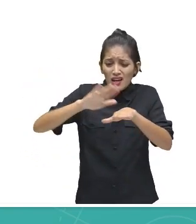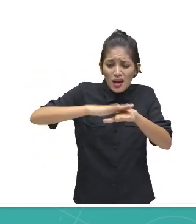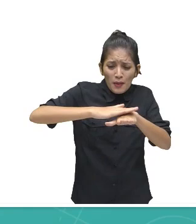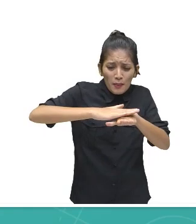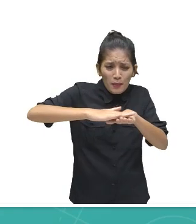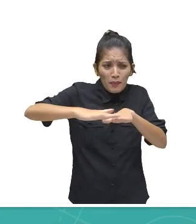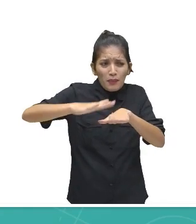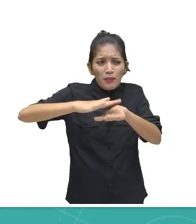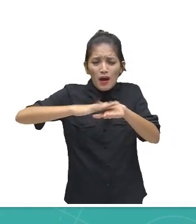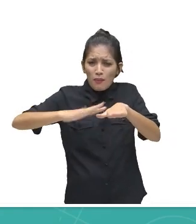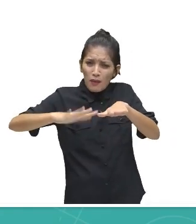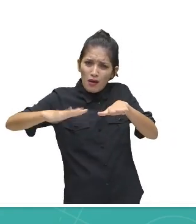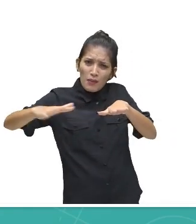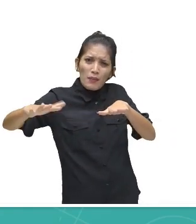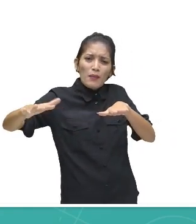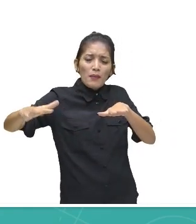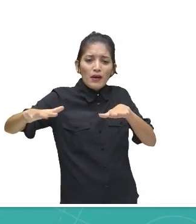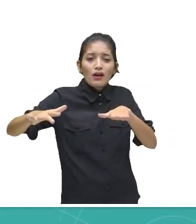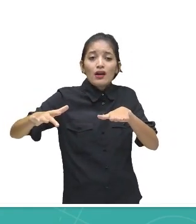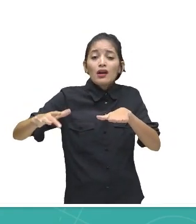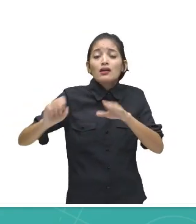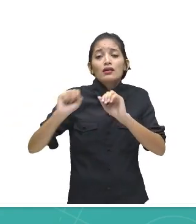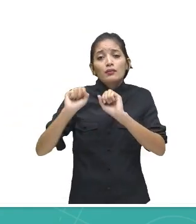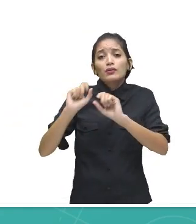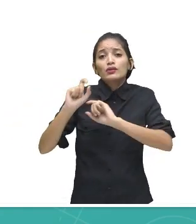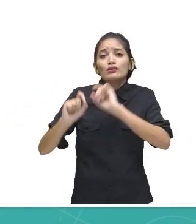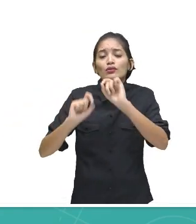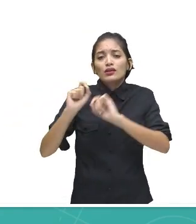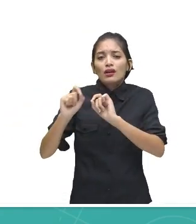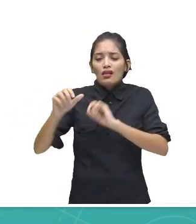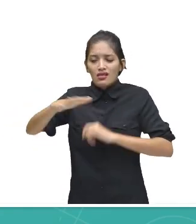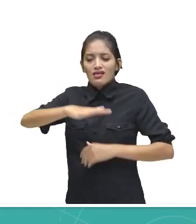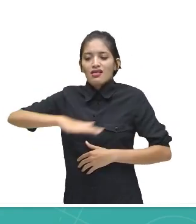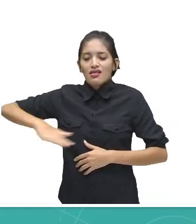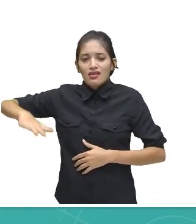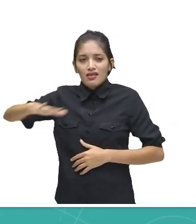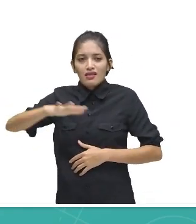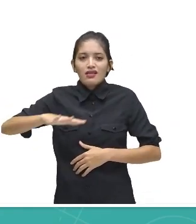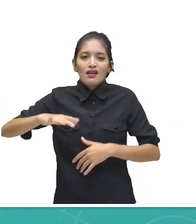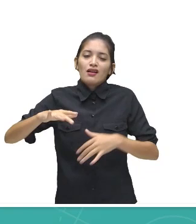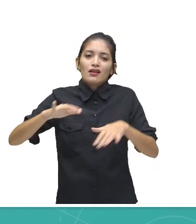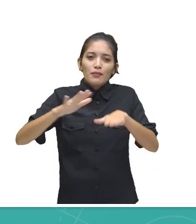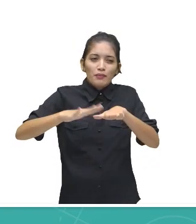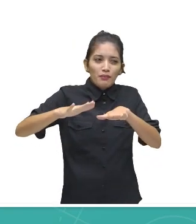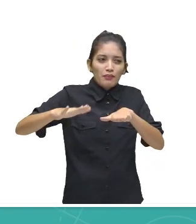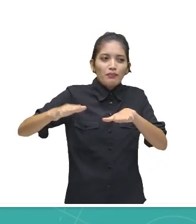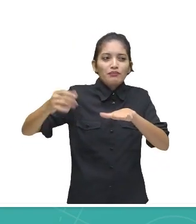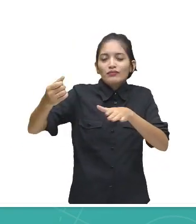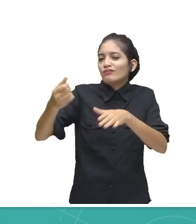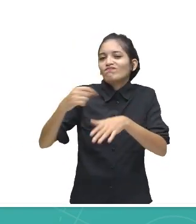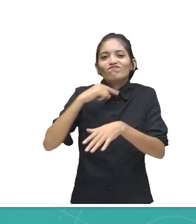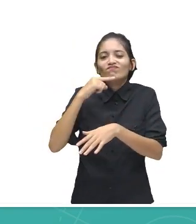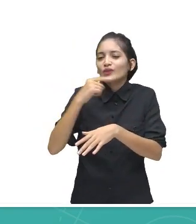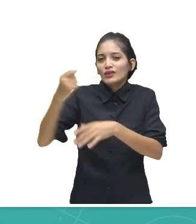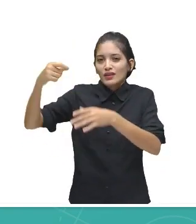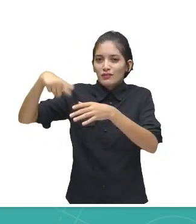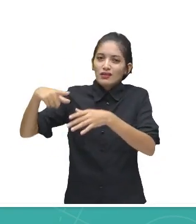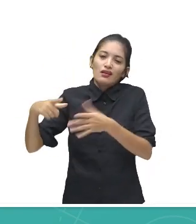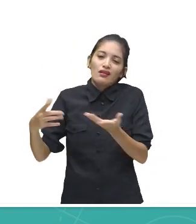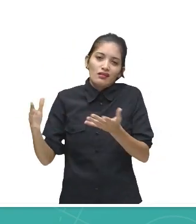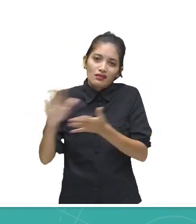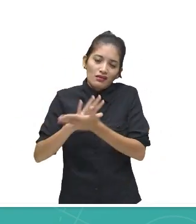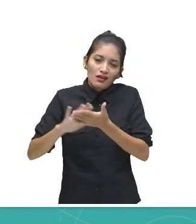de gelo aonde teria, né, a área ali do solo para plantio, principalmente na Antártida, né, na